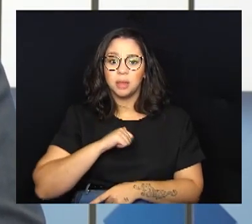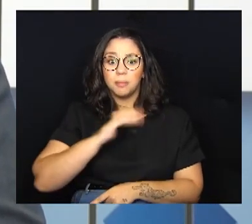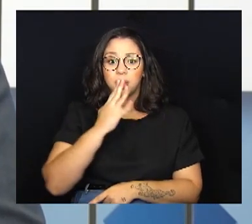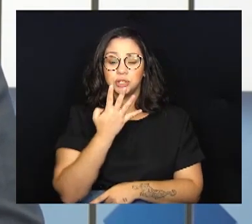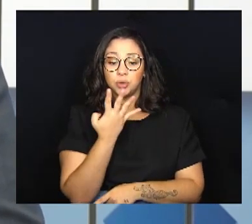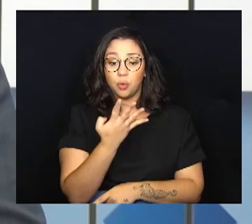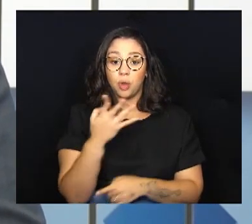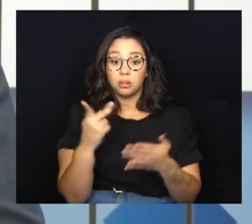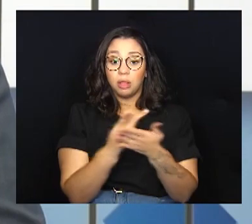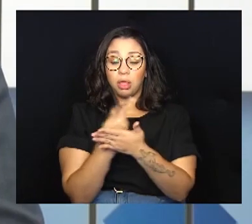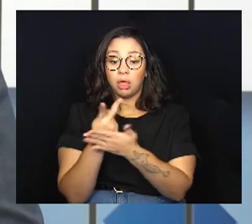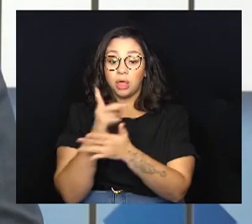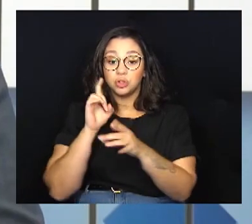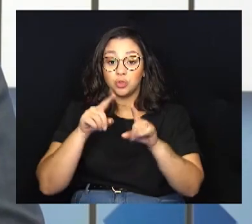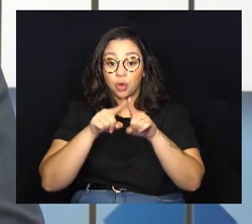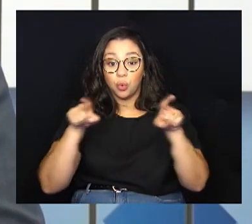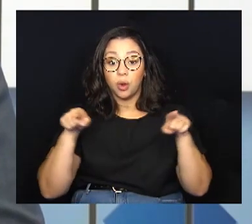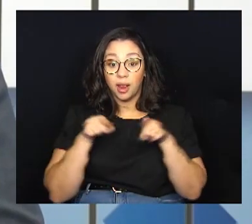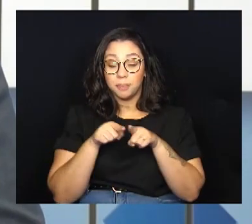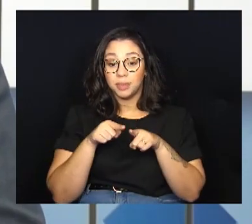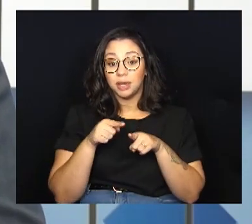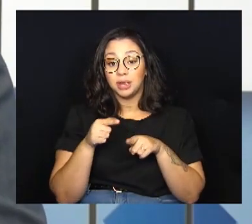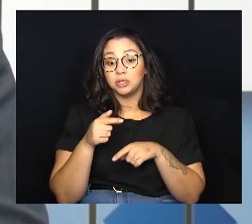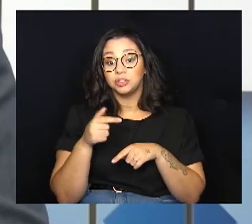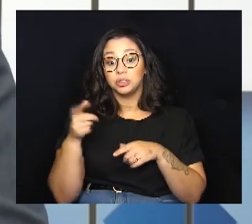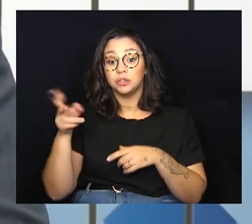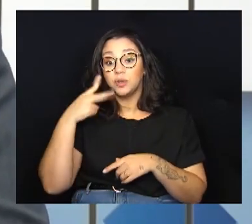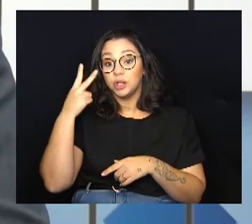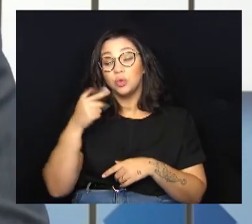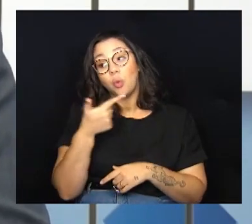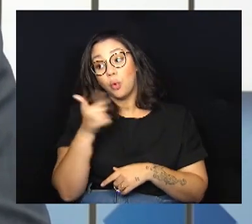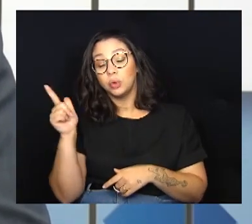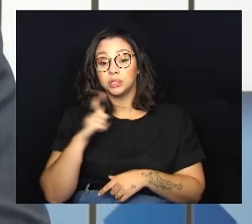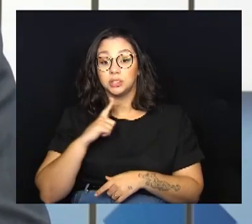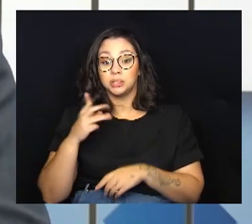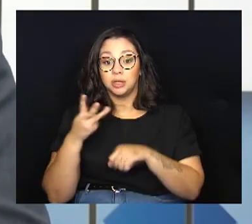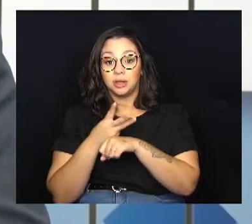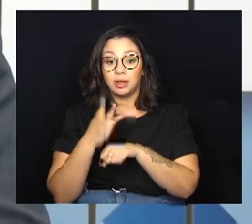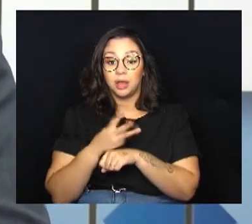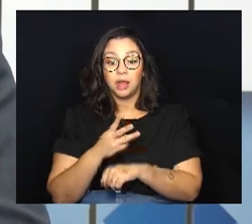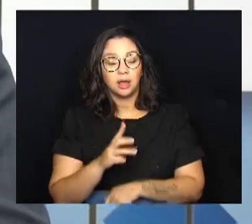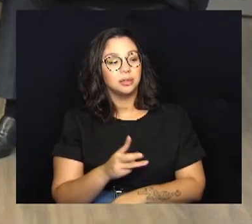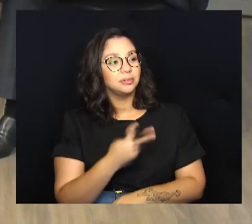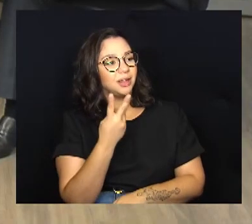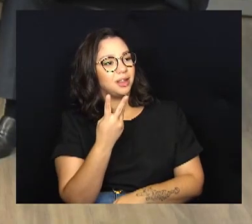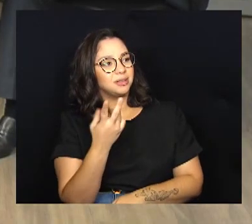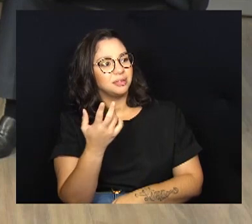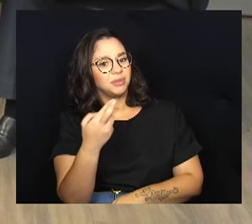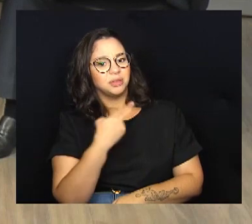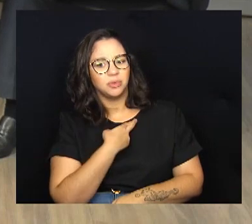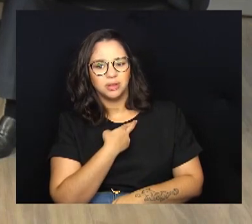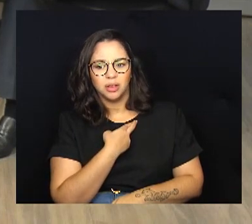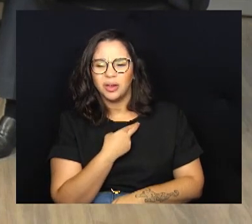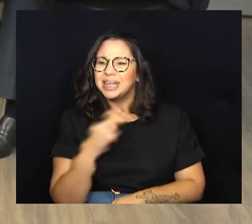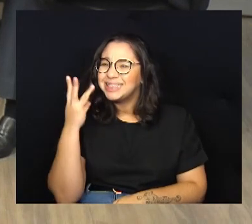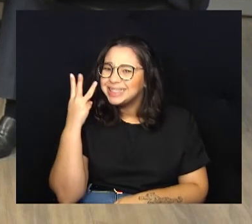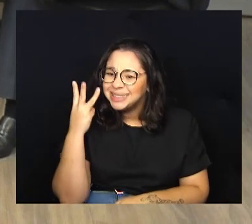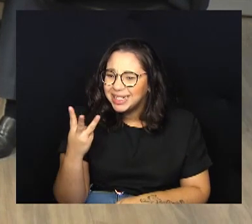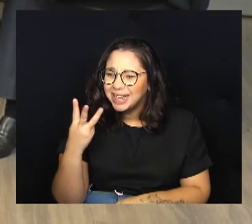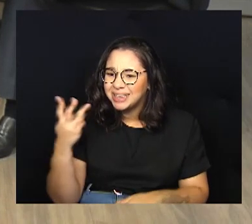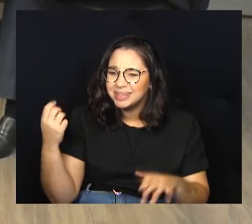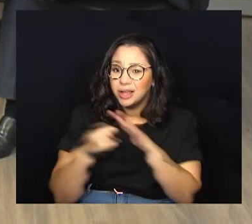impositiva, quase mais de 300 mil reais. Legal. Só que funciona? Não podemos